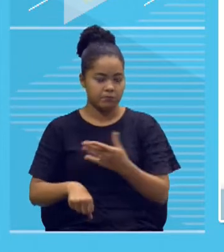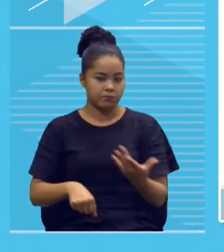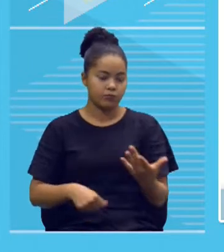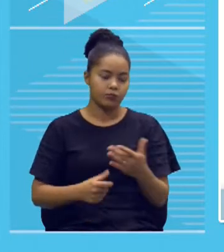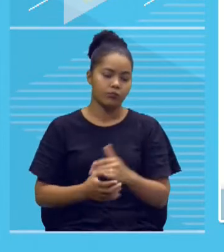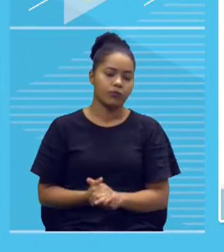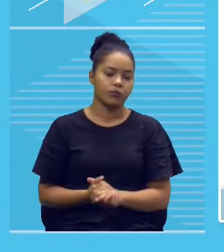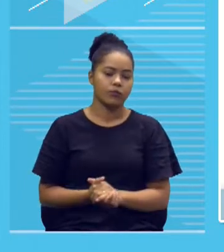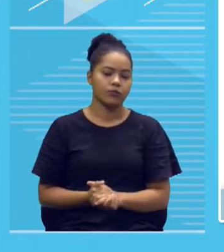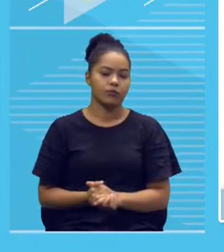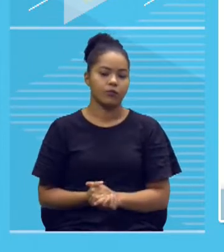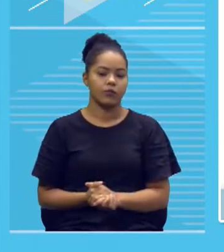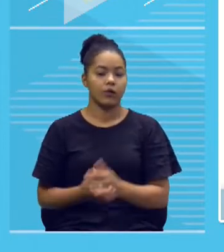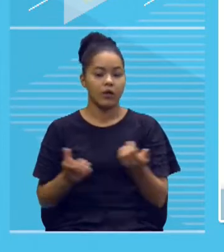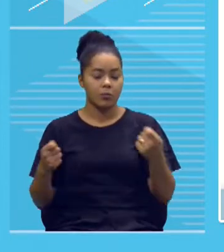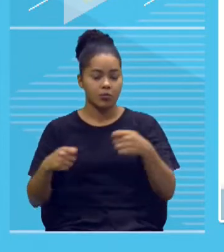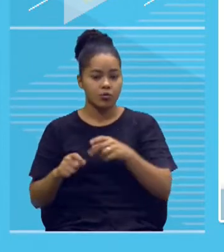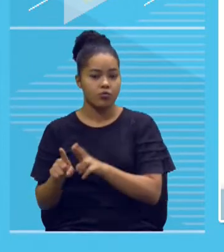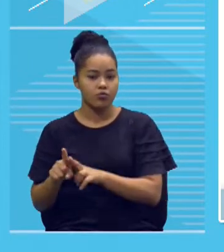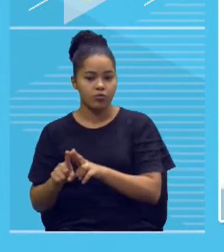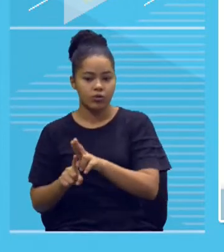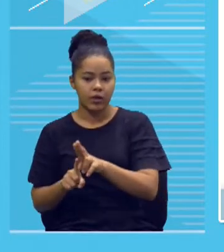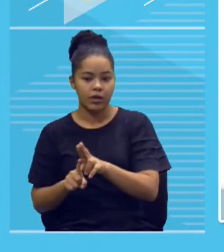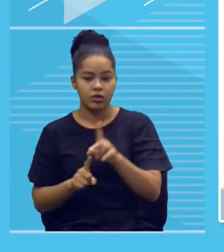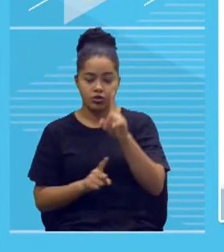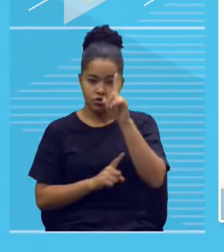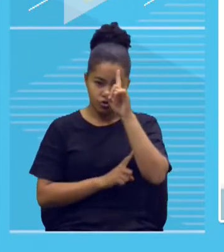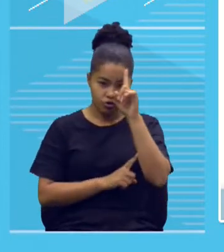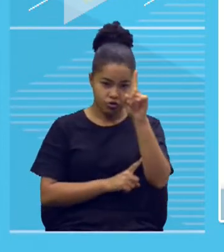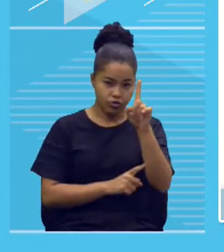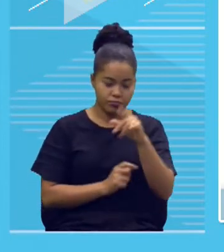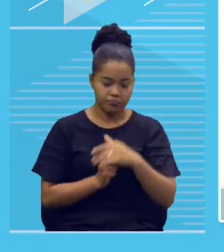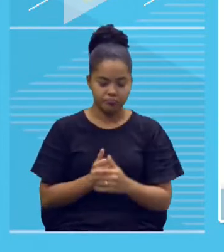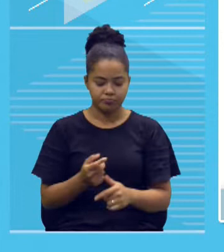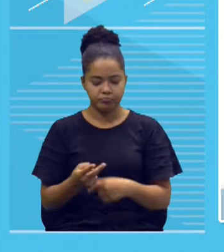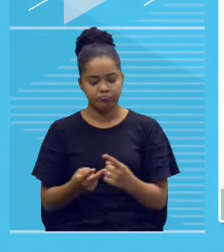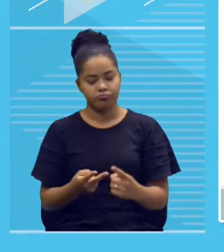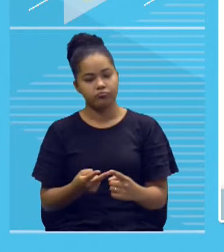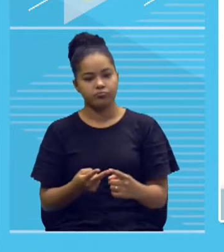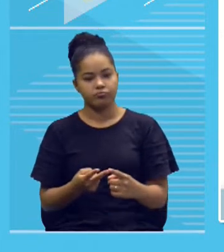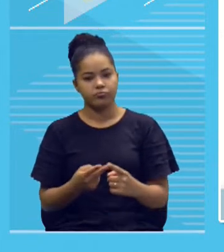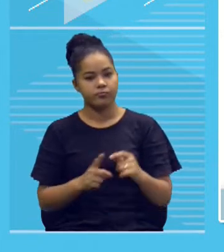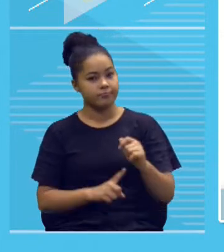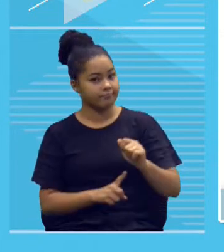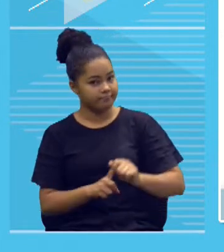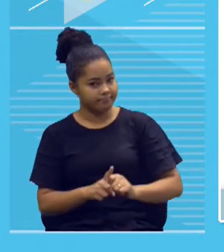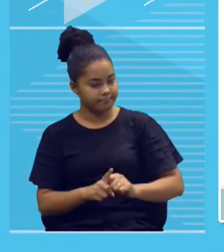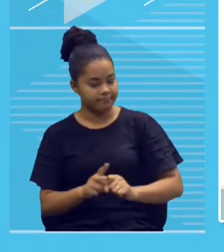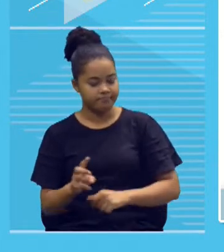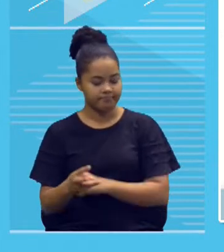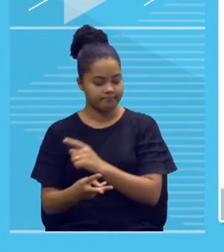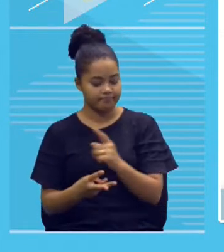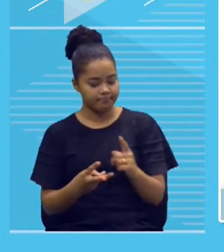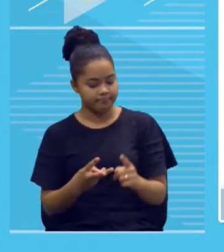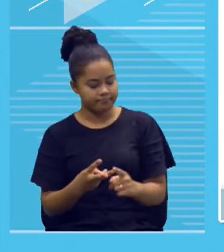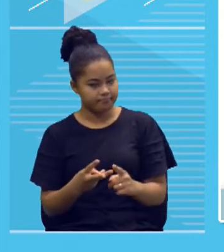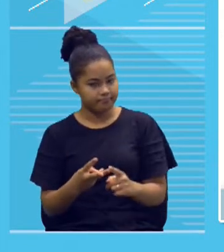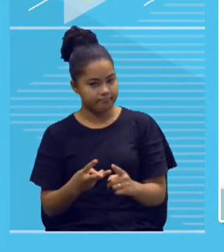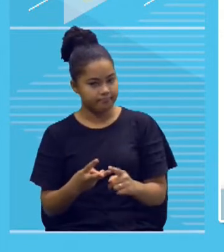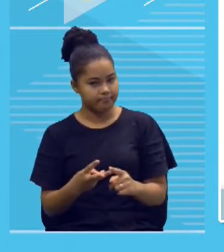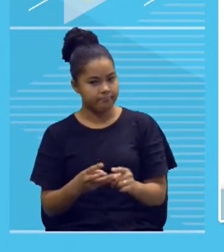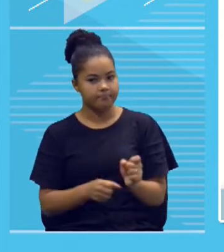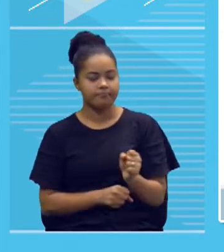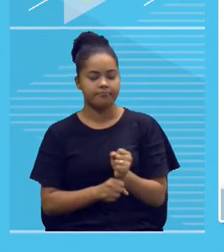pode vir professor na unidade dia e na unidade mês na